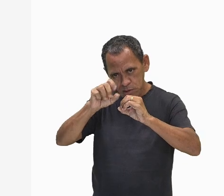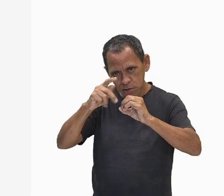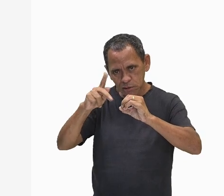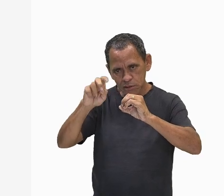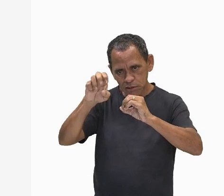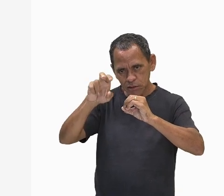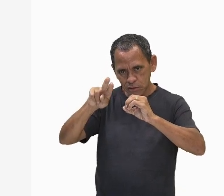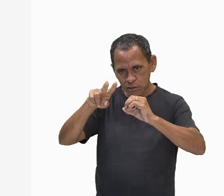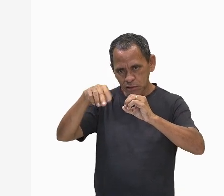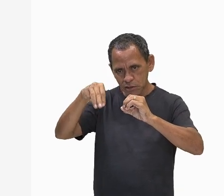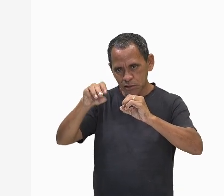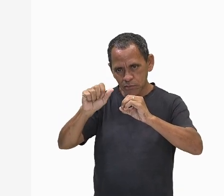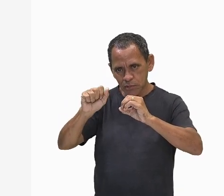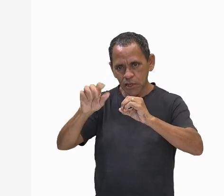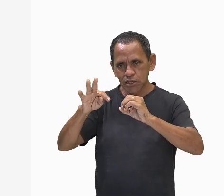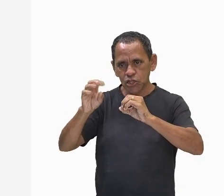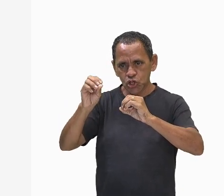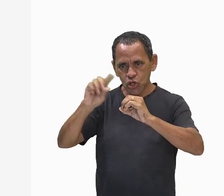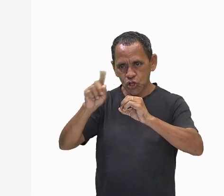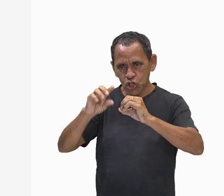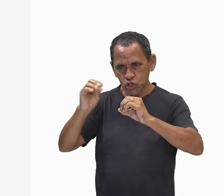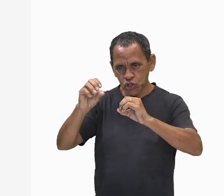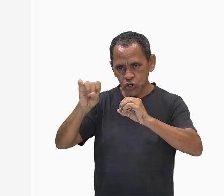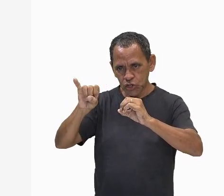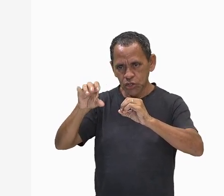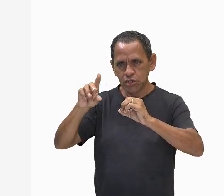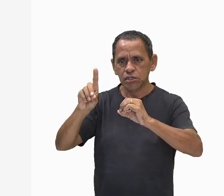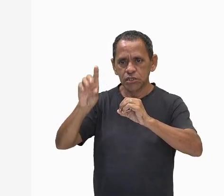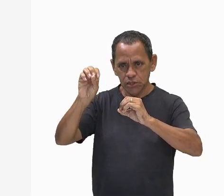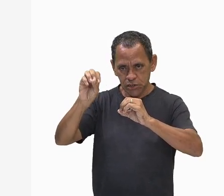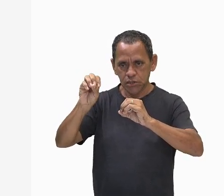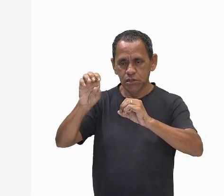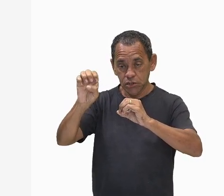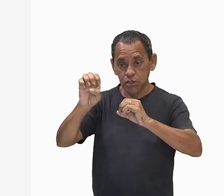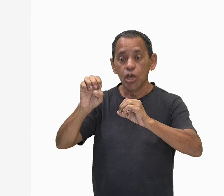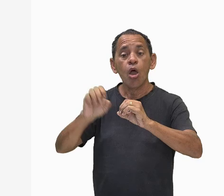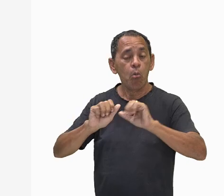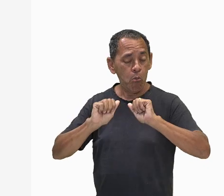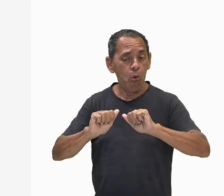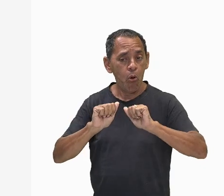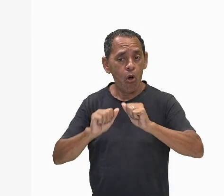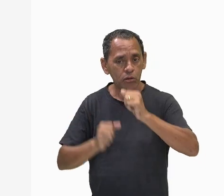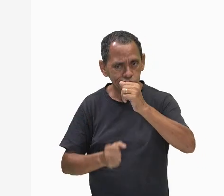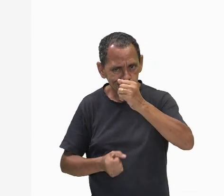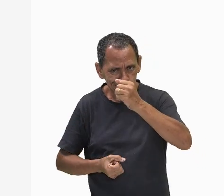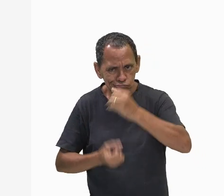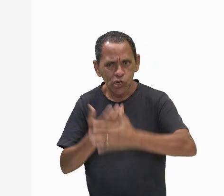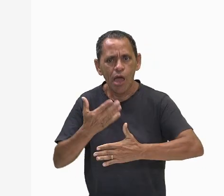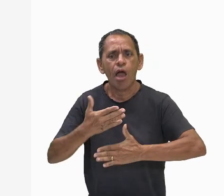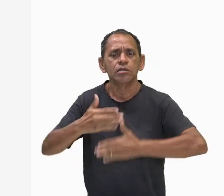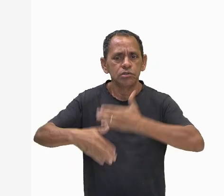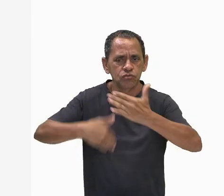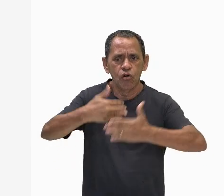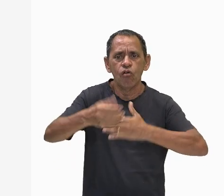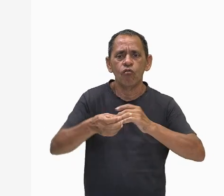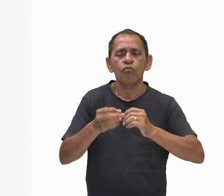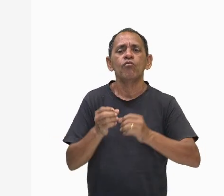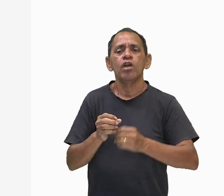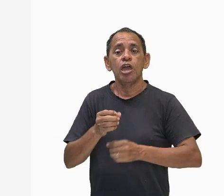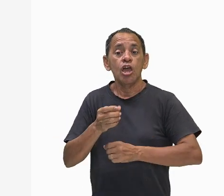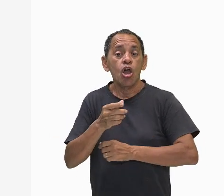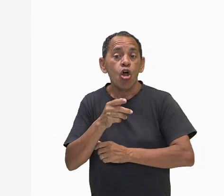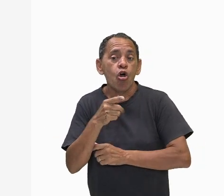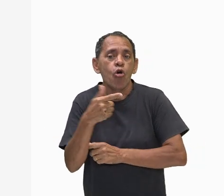fecundação, podem se desenvolver em um novo ser humano. Na união dos dois gametas,